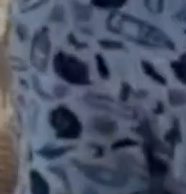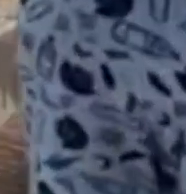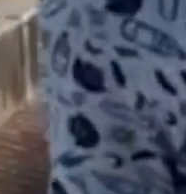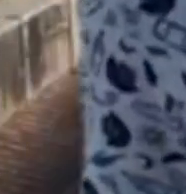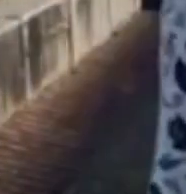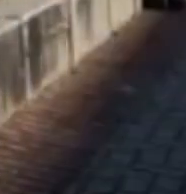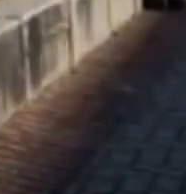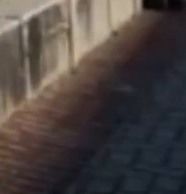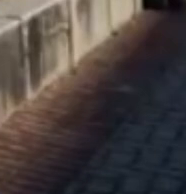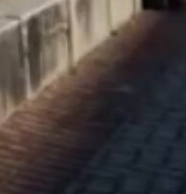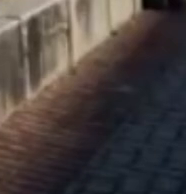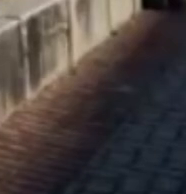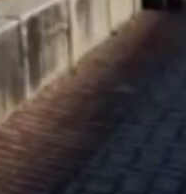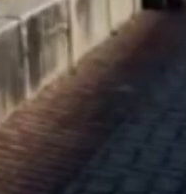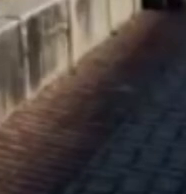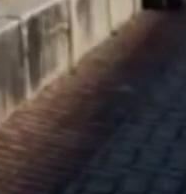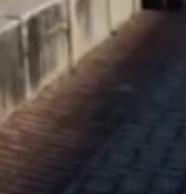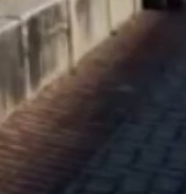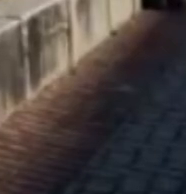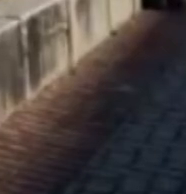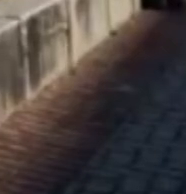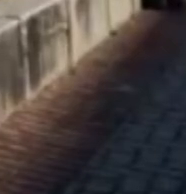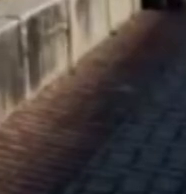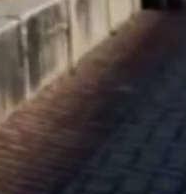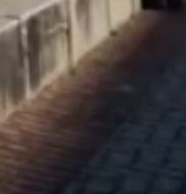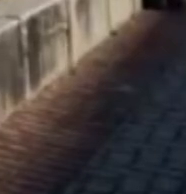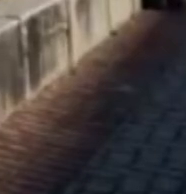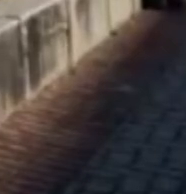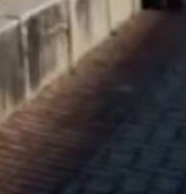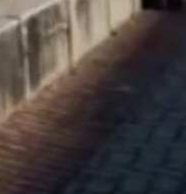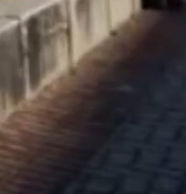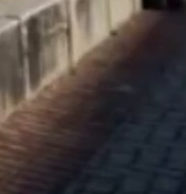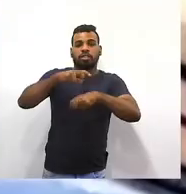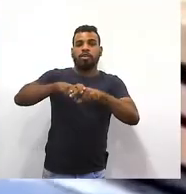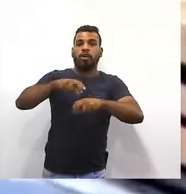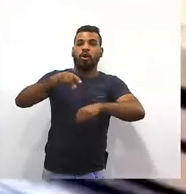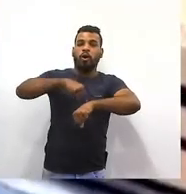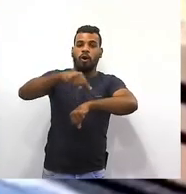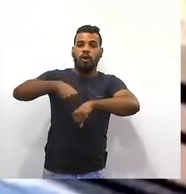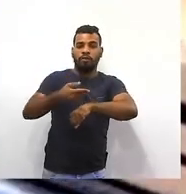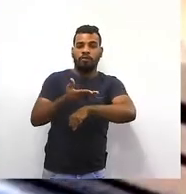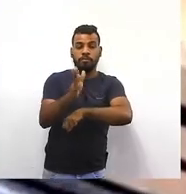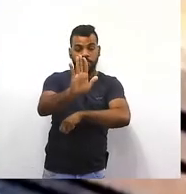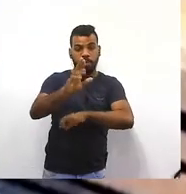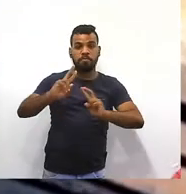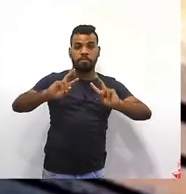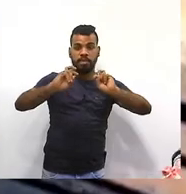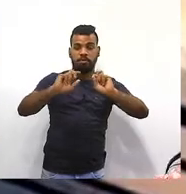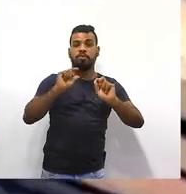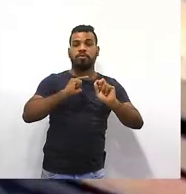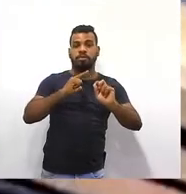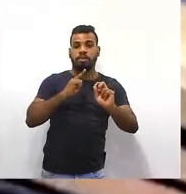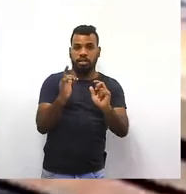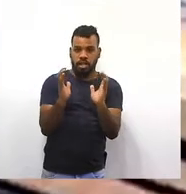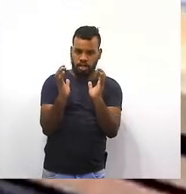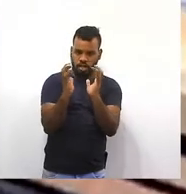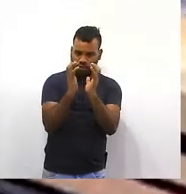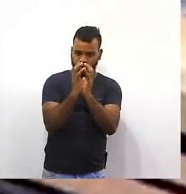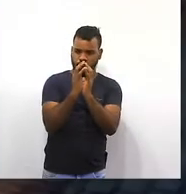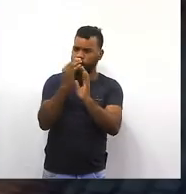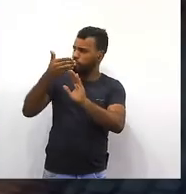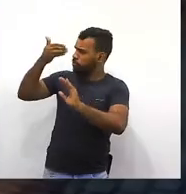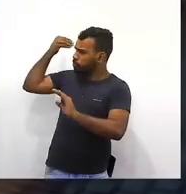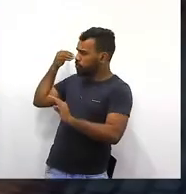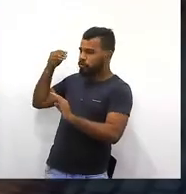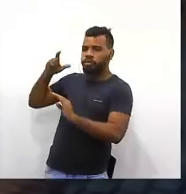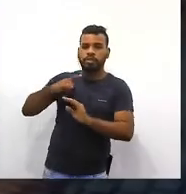essa análise rápida de Um Cão Sem Plumas, eu gostaria de ficar aqui horas com vocês. Mas perceba, a gente tem o Recife ao fundo, nós temos